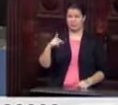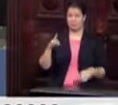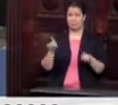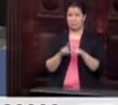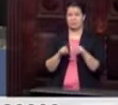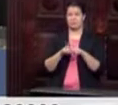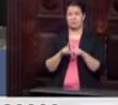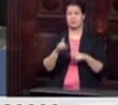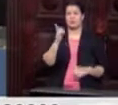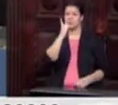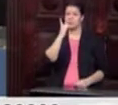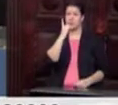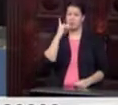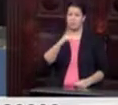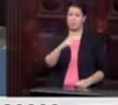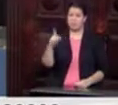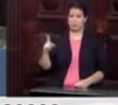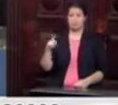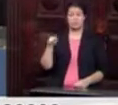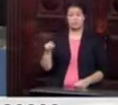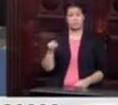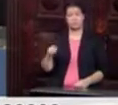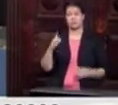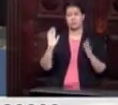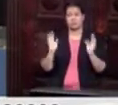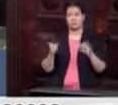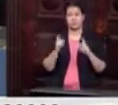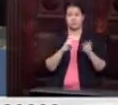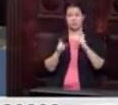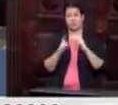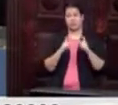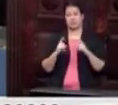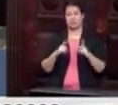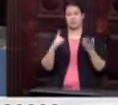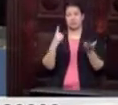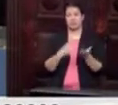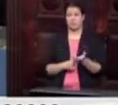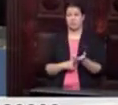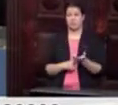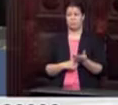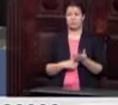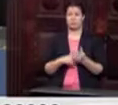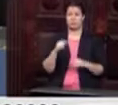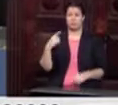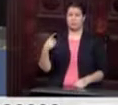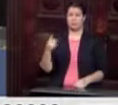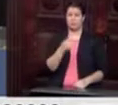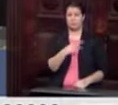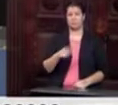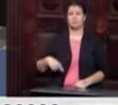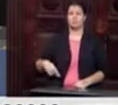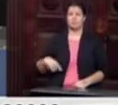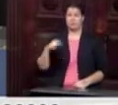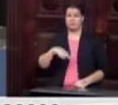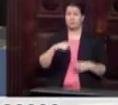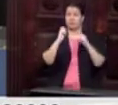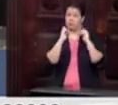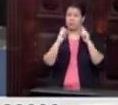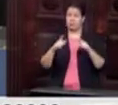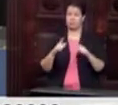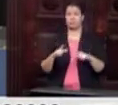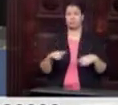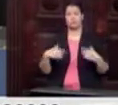com o que foi efetivamente discutido e comprometido do alto da cadeira da presidência da Assembleia Legislativa.